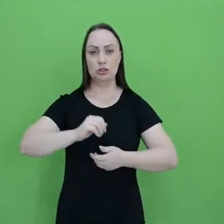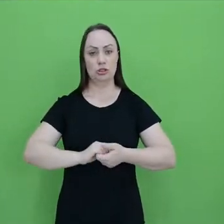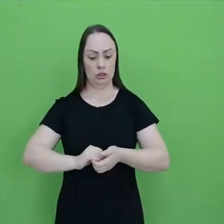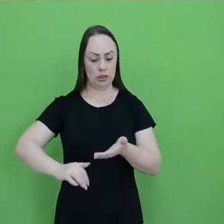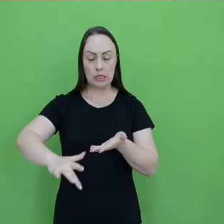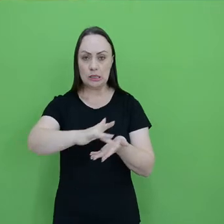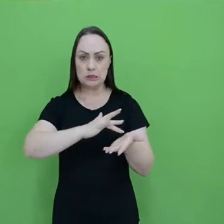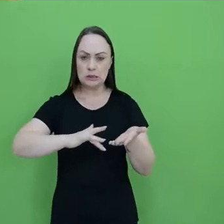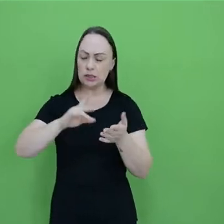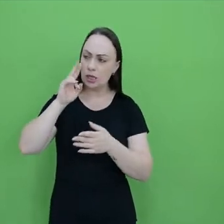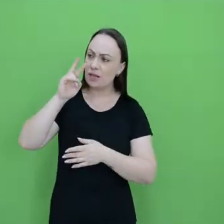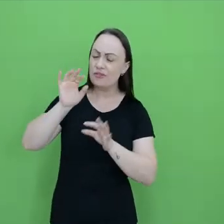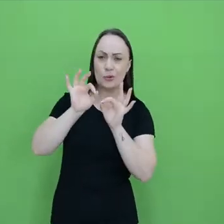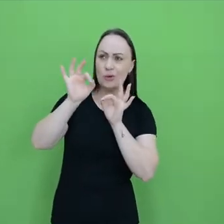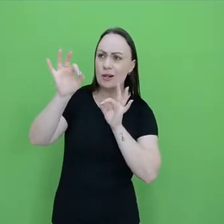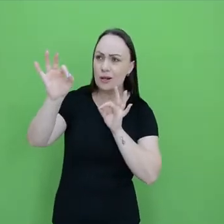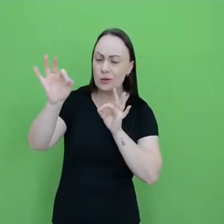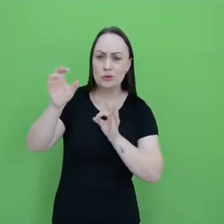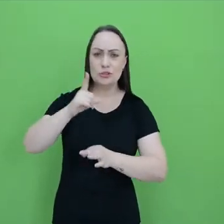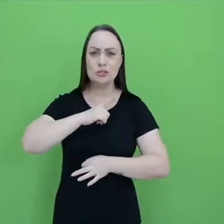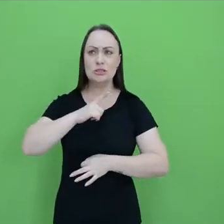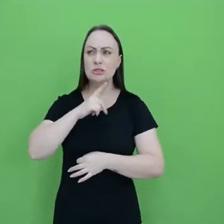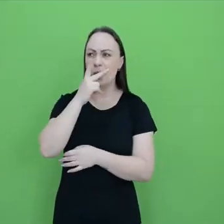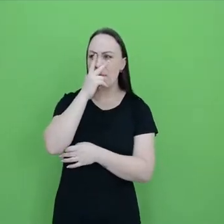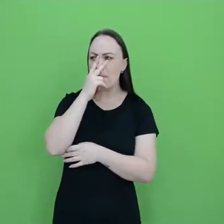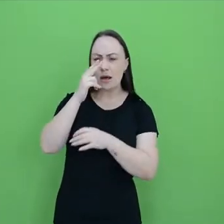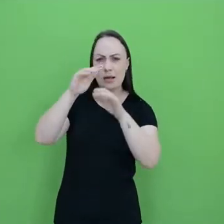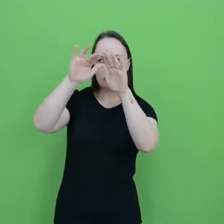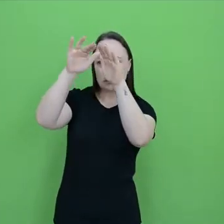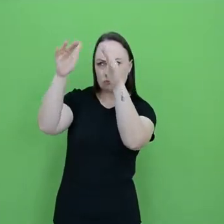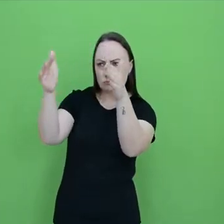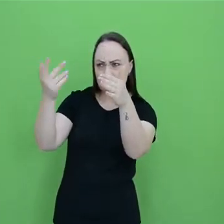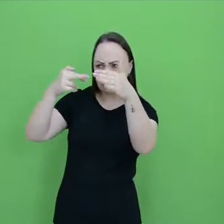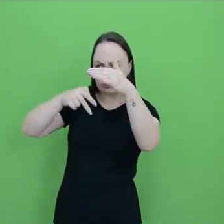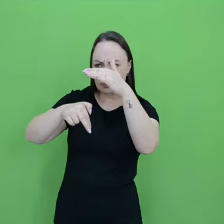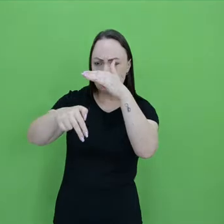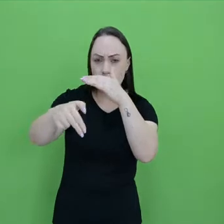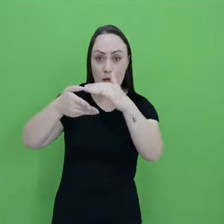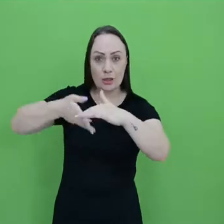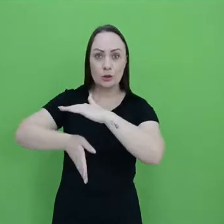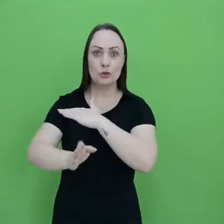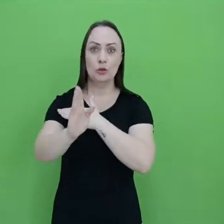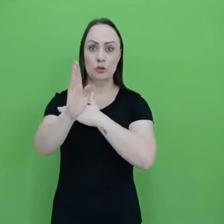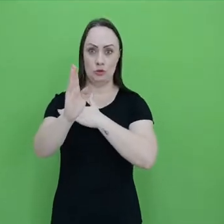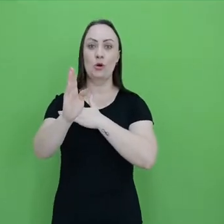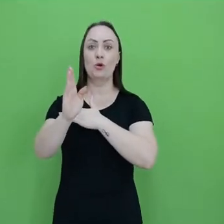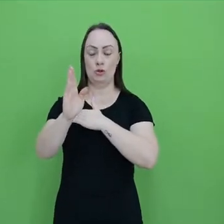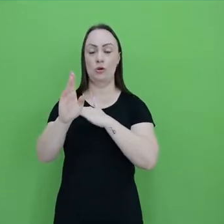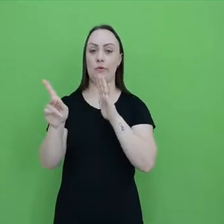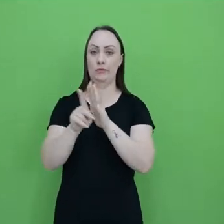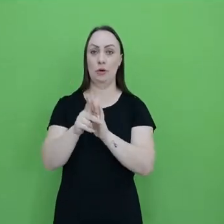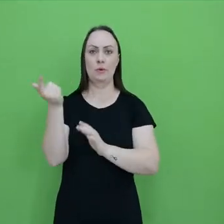cigana viu um pouco mais adiante, havia uma espécie de caverna Então ela correu para lá e entrou